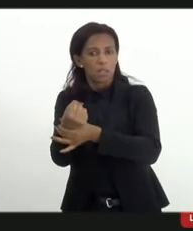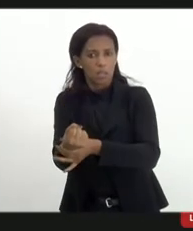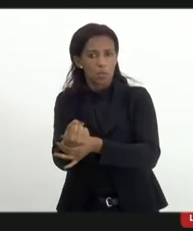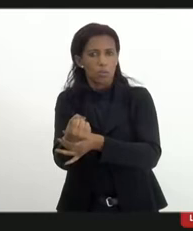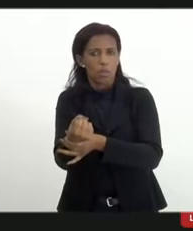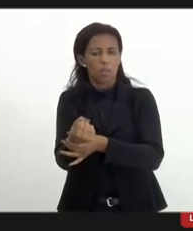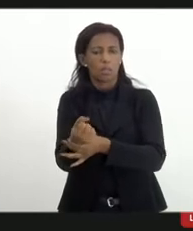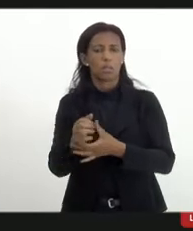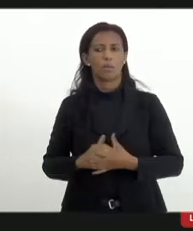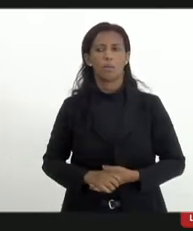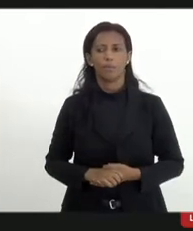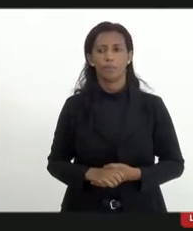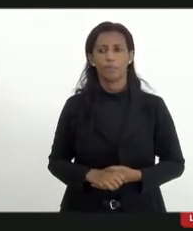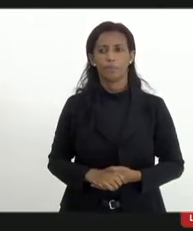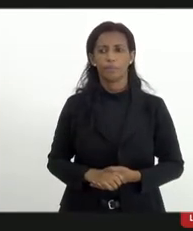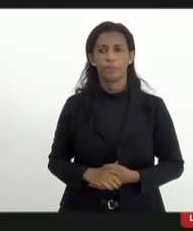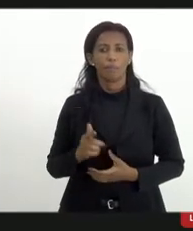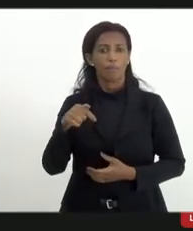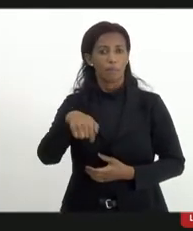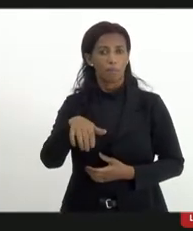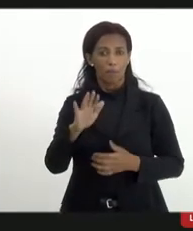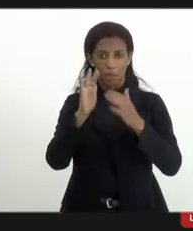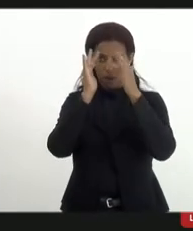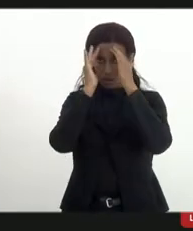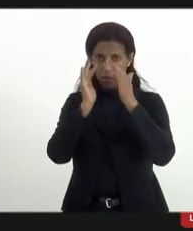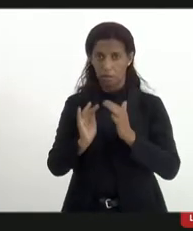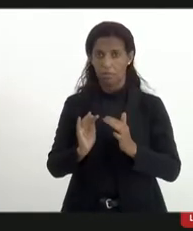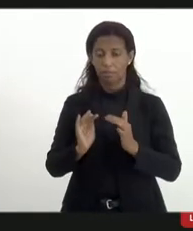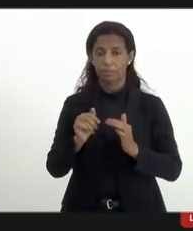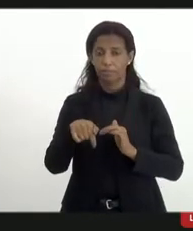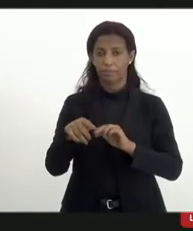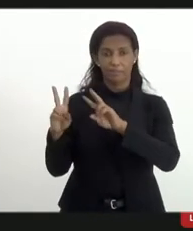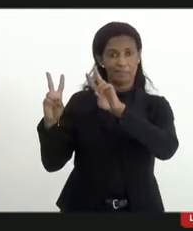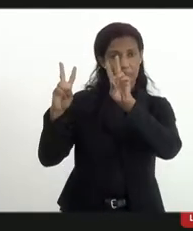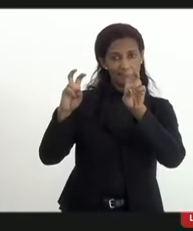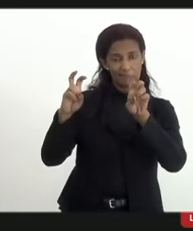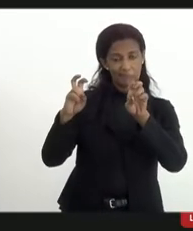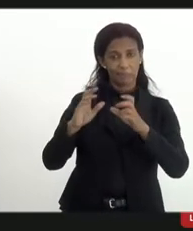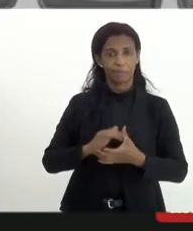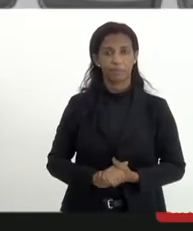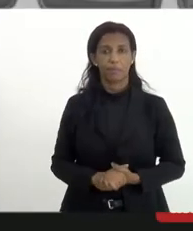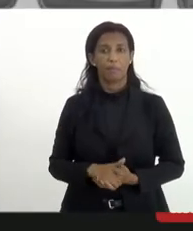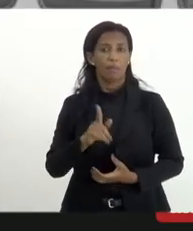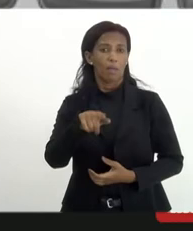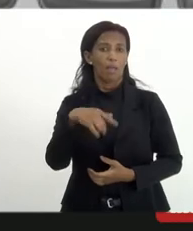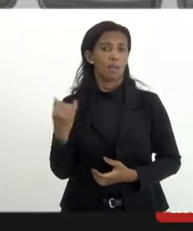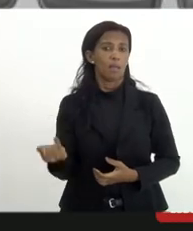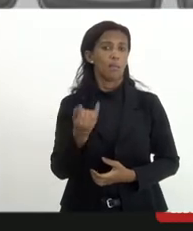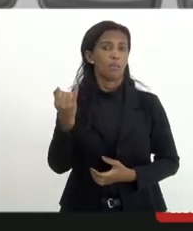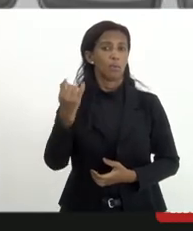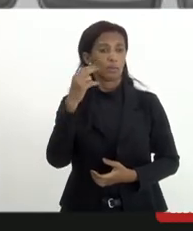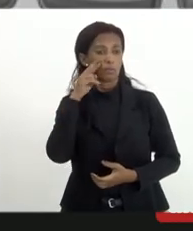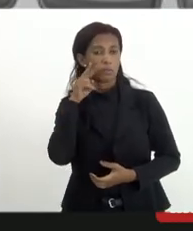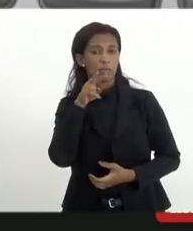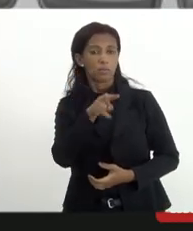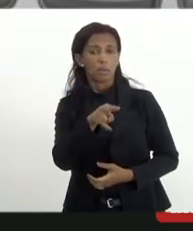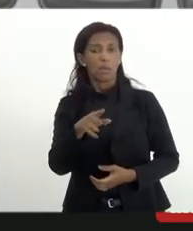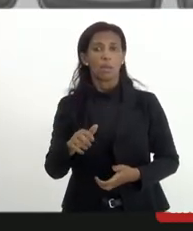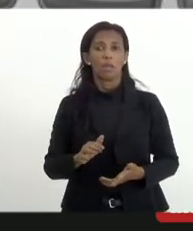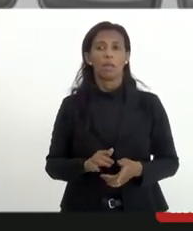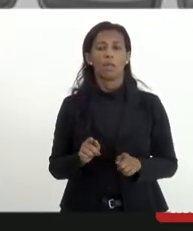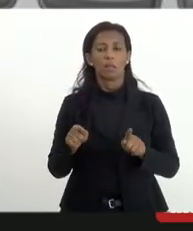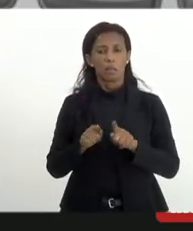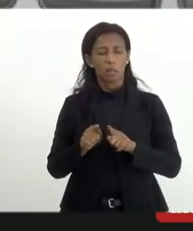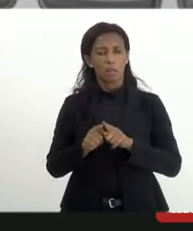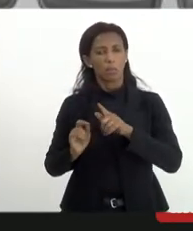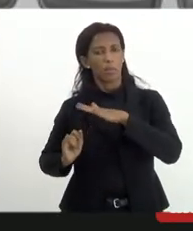jurídica maior a esse respeito. Não obstante, é importante, a nosso ver, a oitiva também do